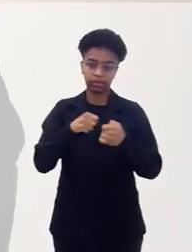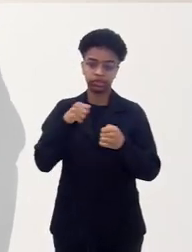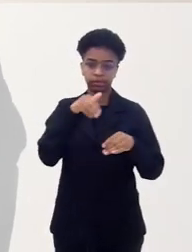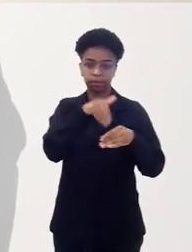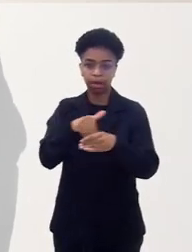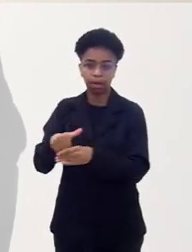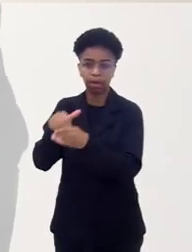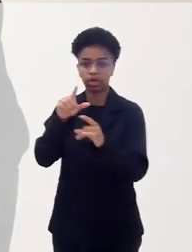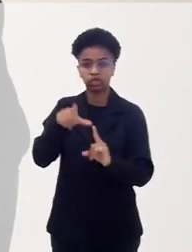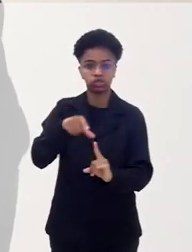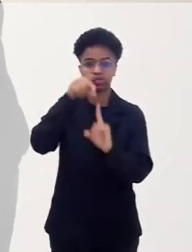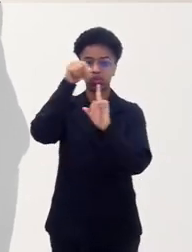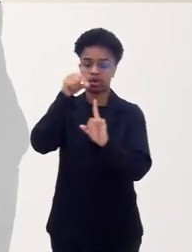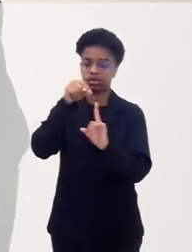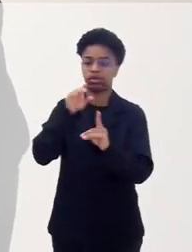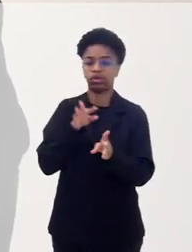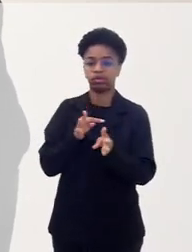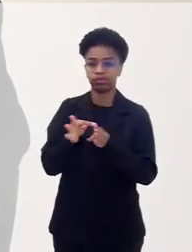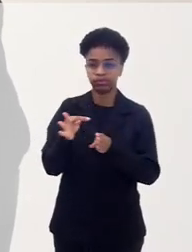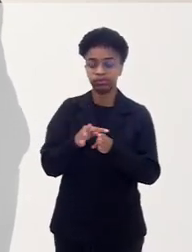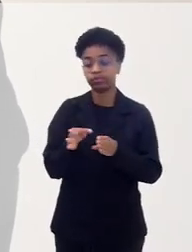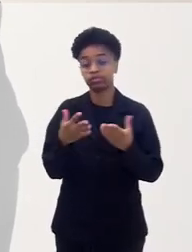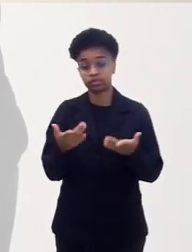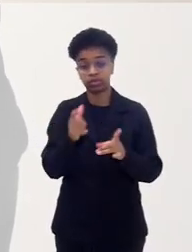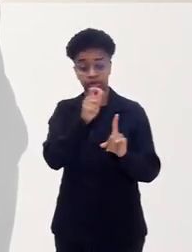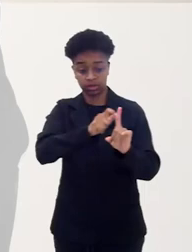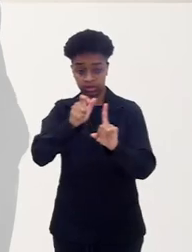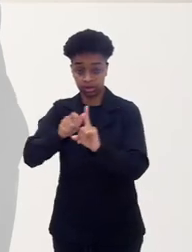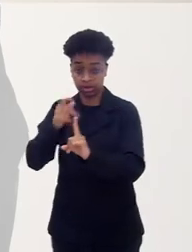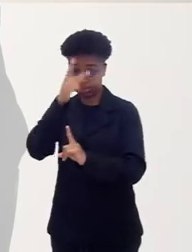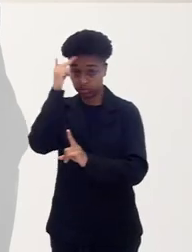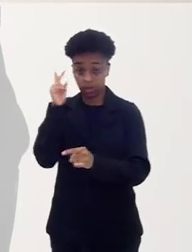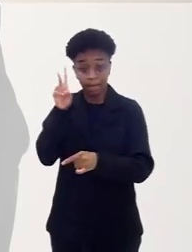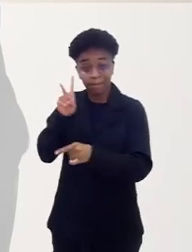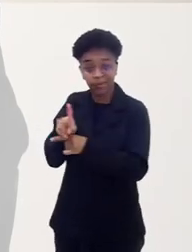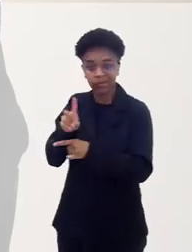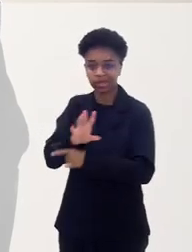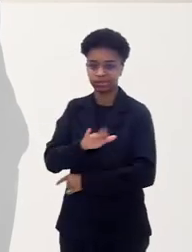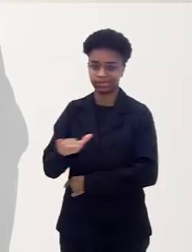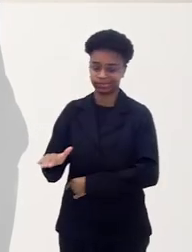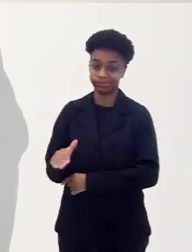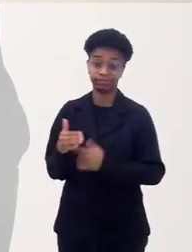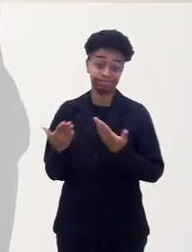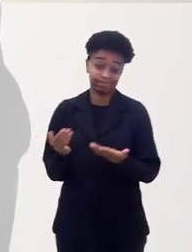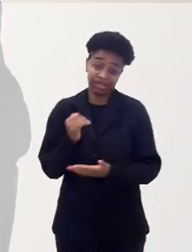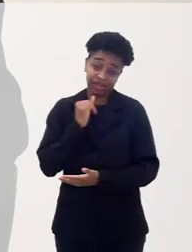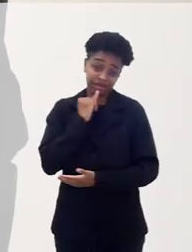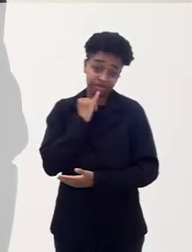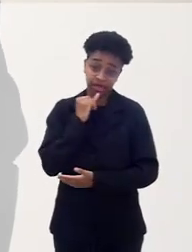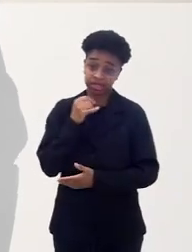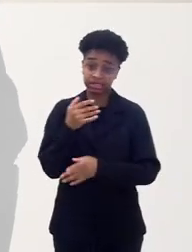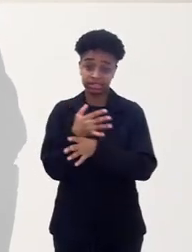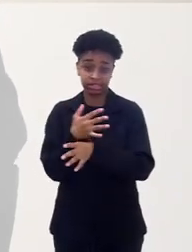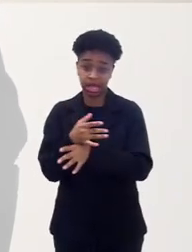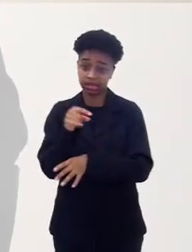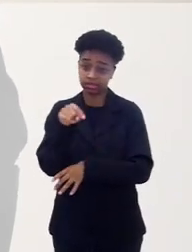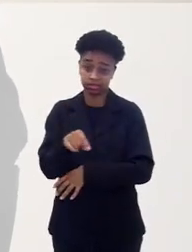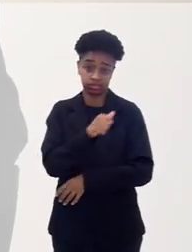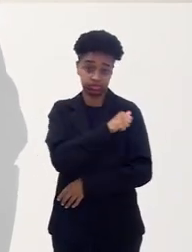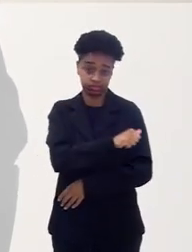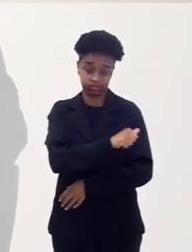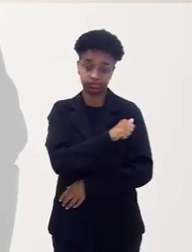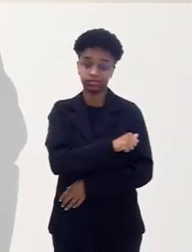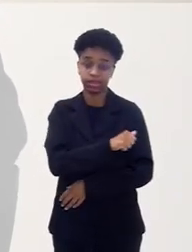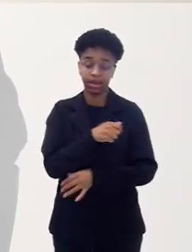elege os conselheiros Tutelar os conselheiros tutelares são os guardiões da infância lamentavelmente uma cidade como município